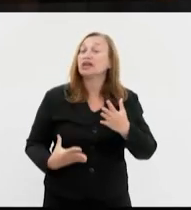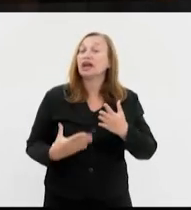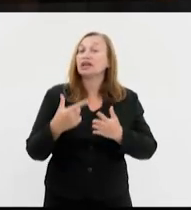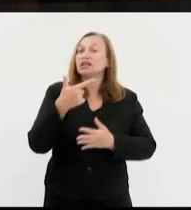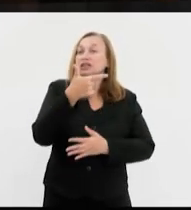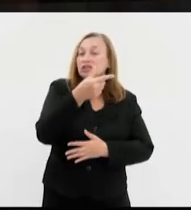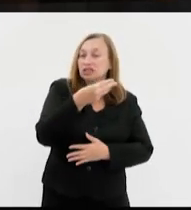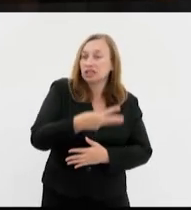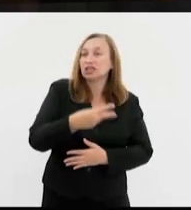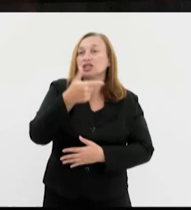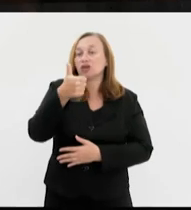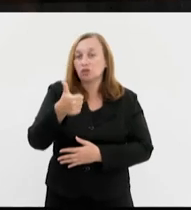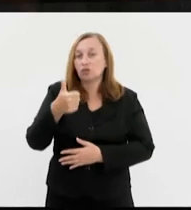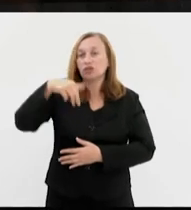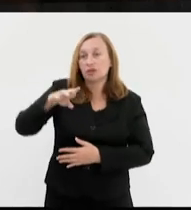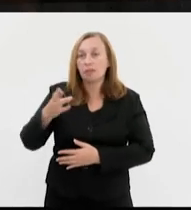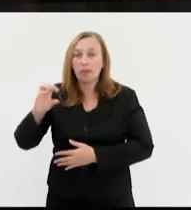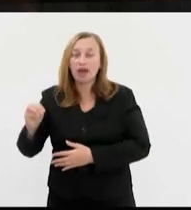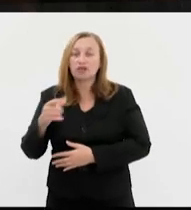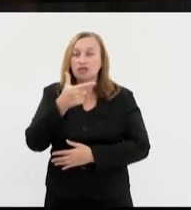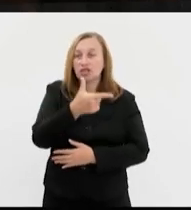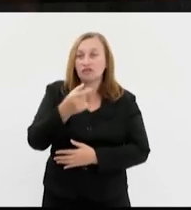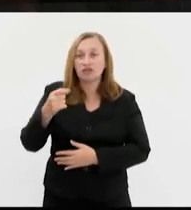31 de maio de 23.